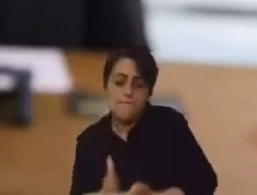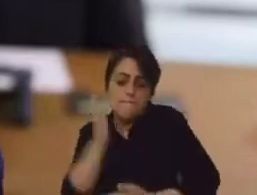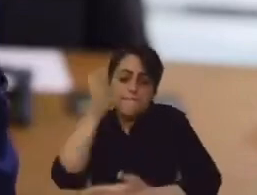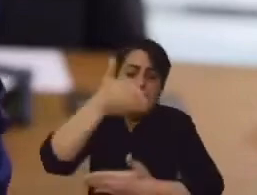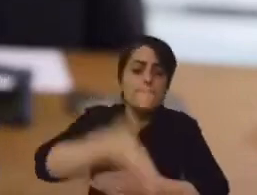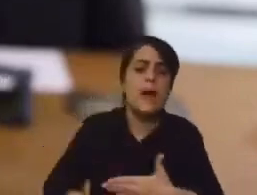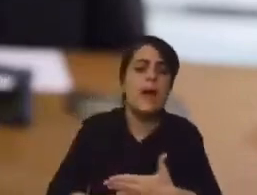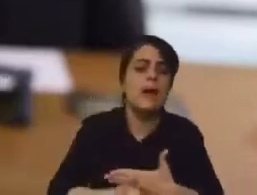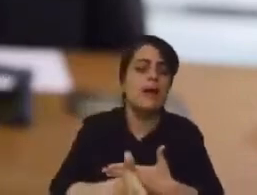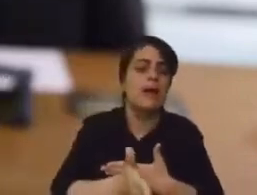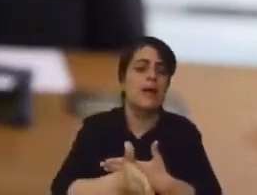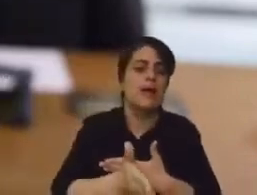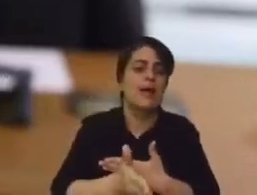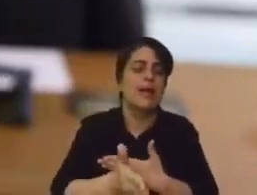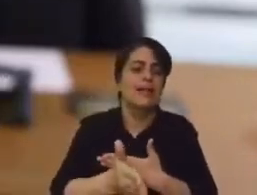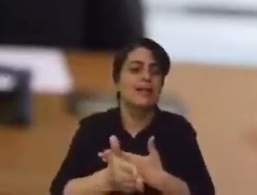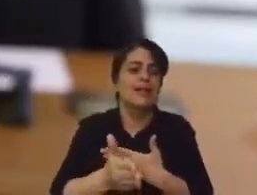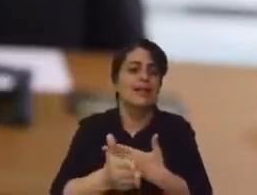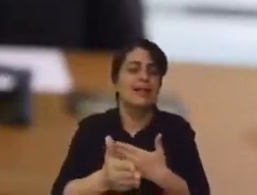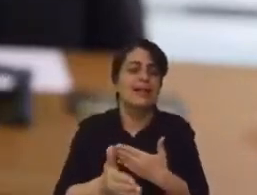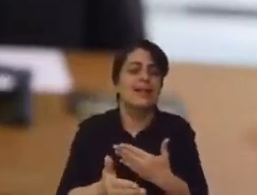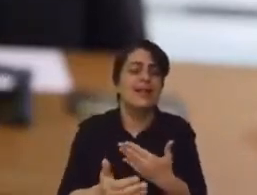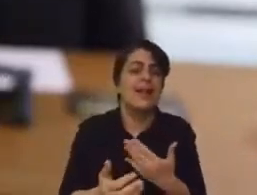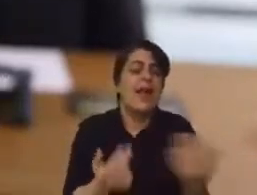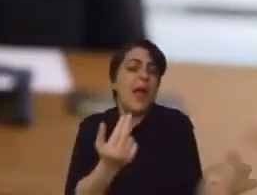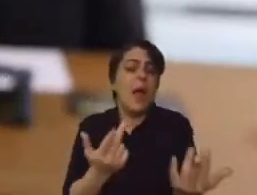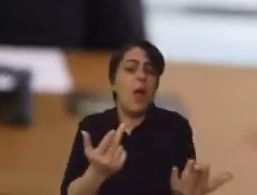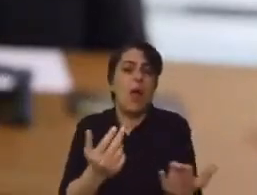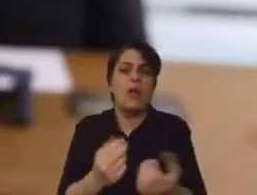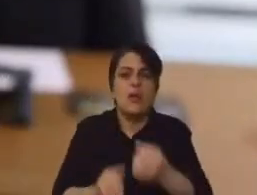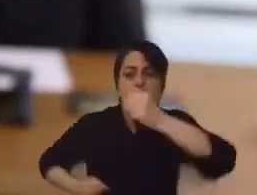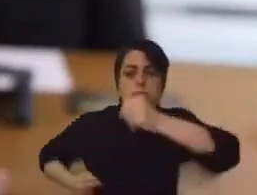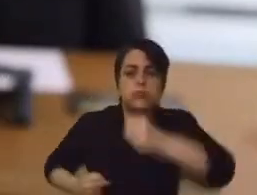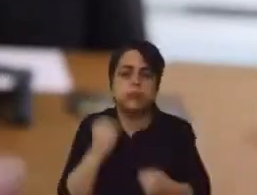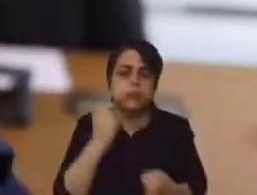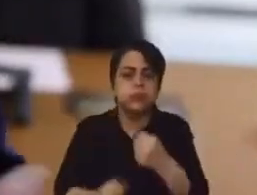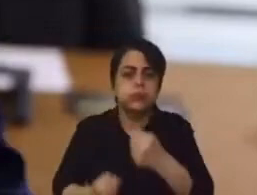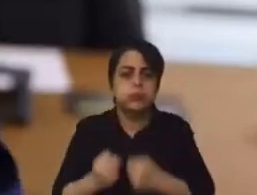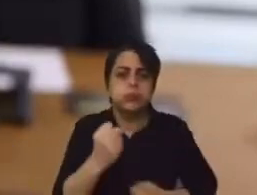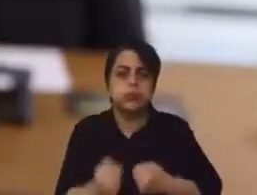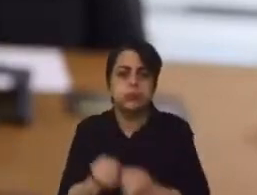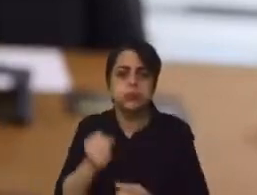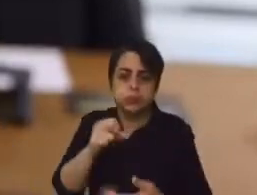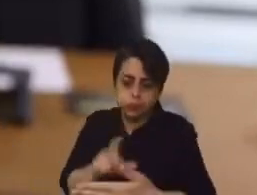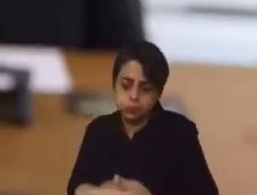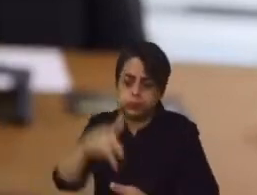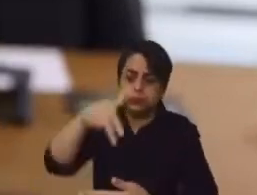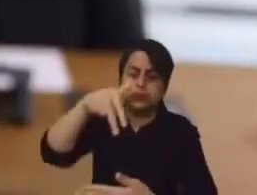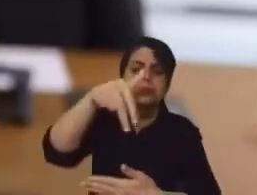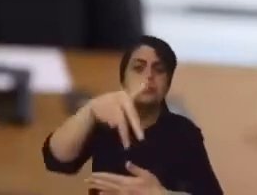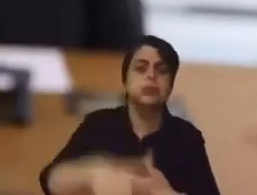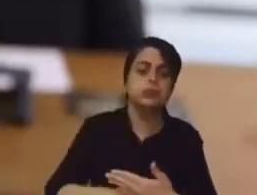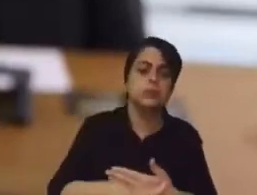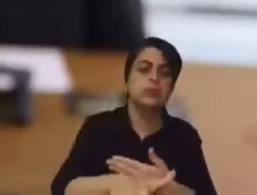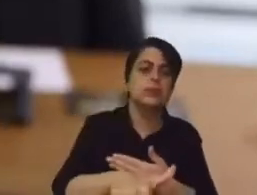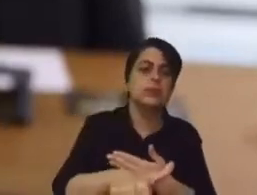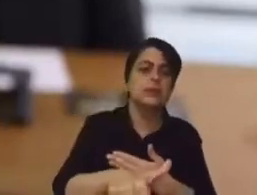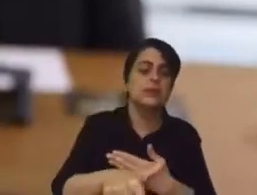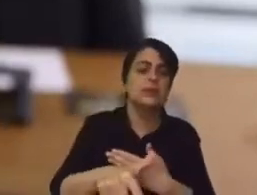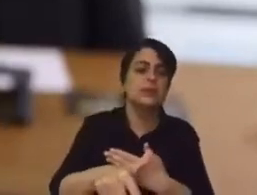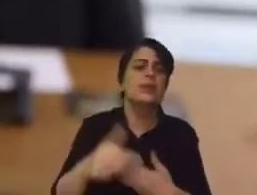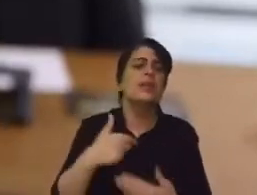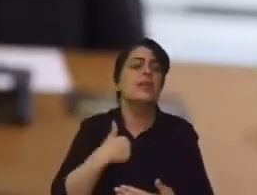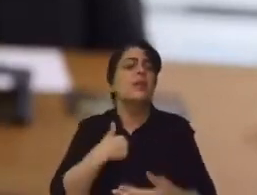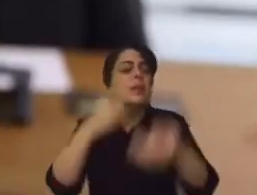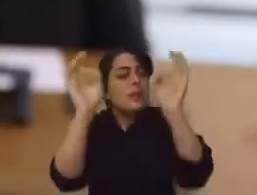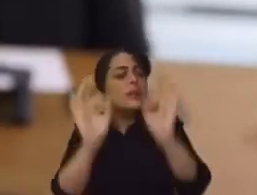como se fosse aquela corrida com barreira. Aquele obstáculo deve servir para estimular a gente a brigar. E eu tenho certeza,